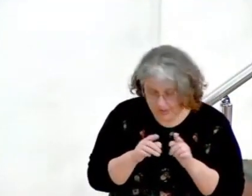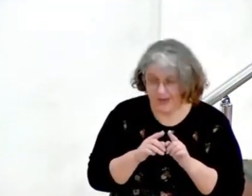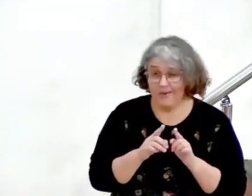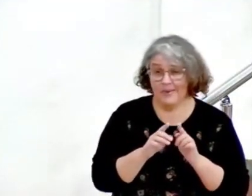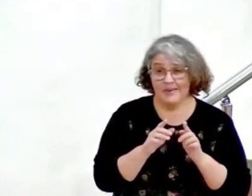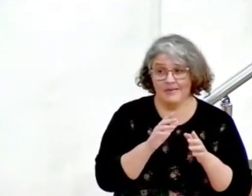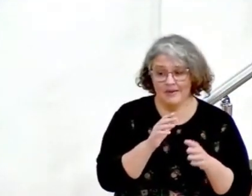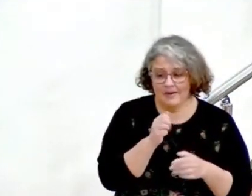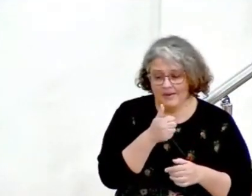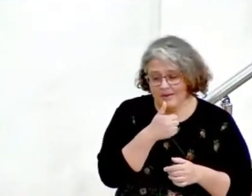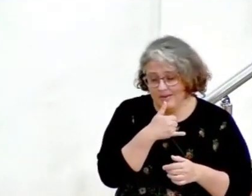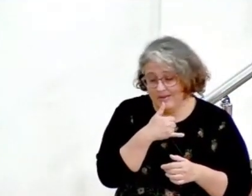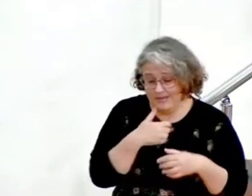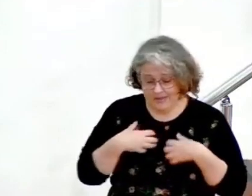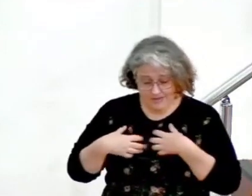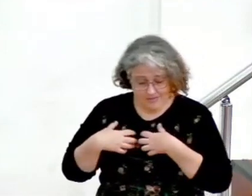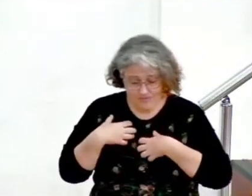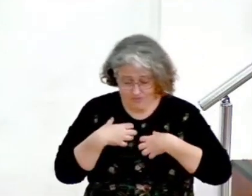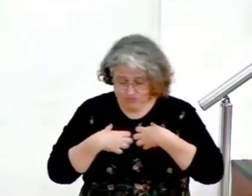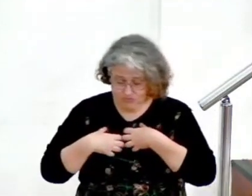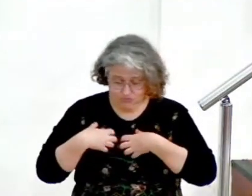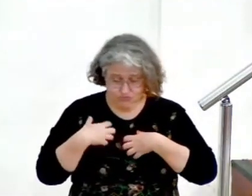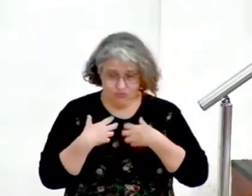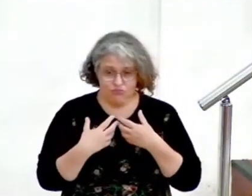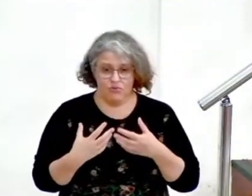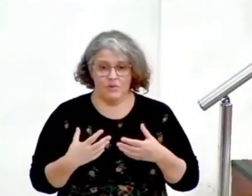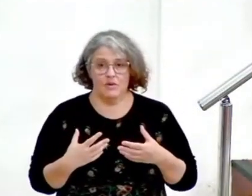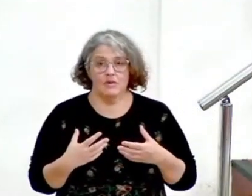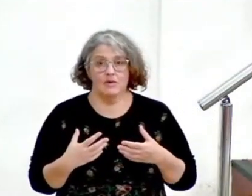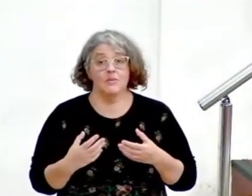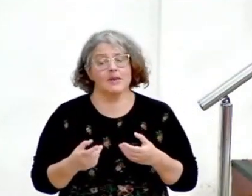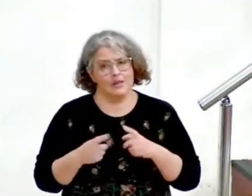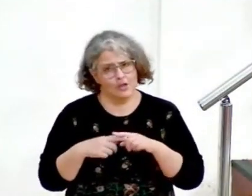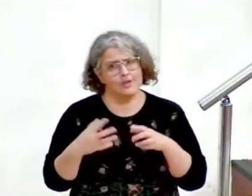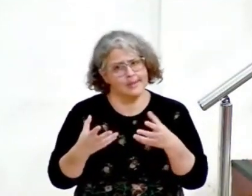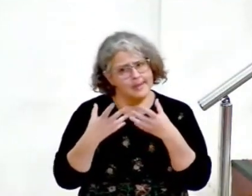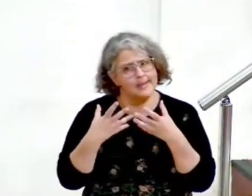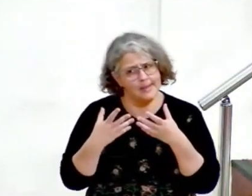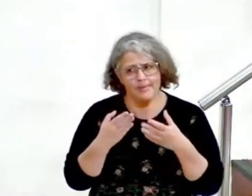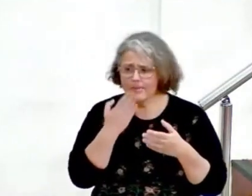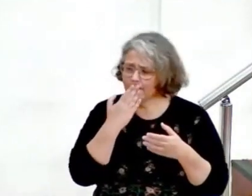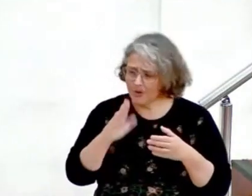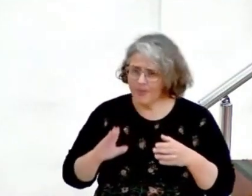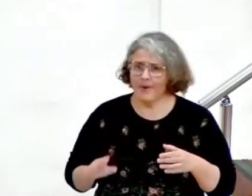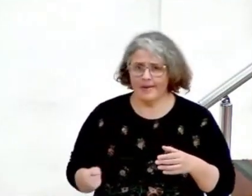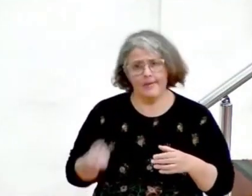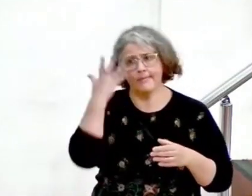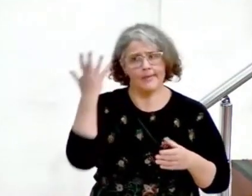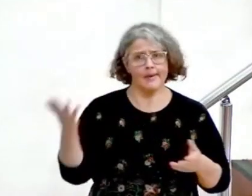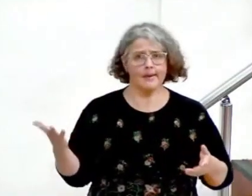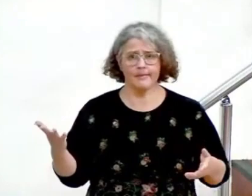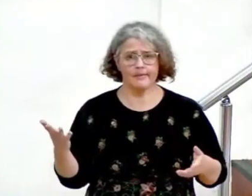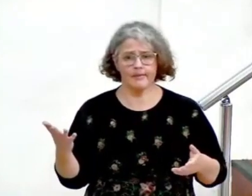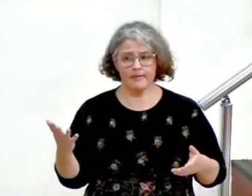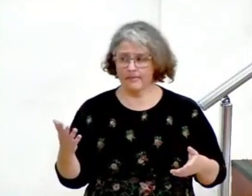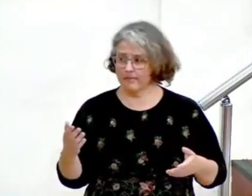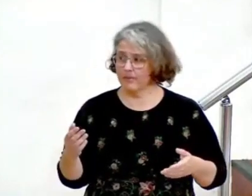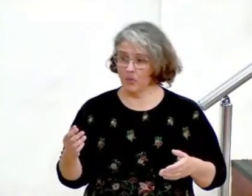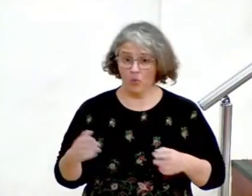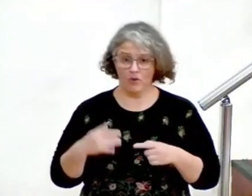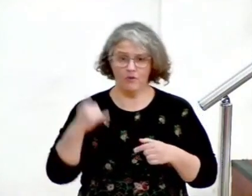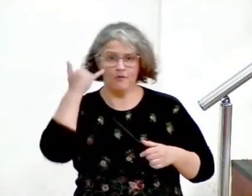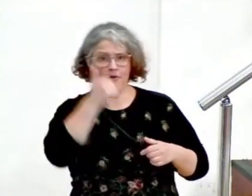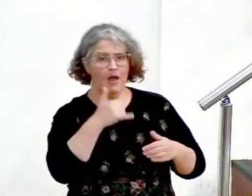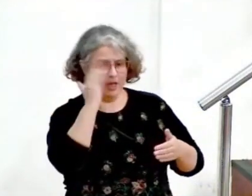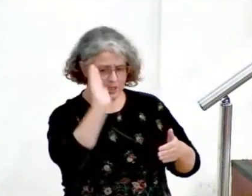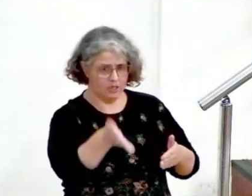alegria, porque nós queremos que a promessa seja cumprida no ato da sua fala. Não é